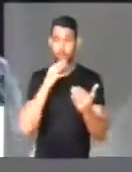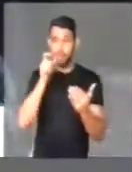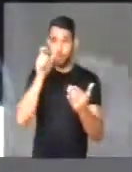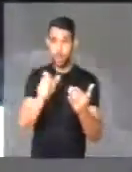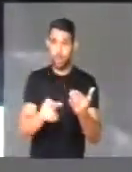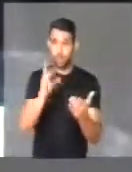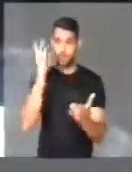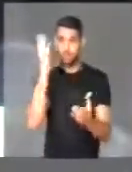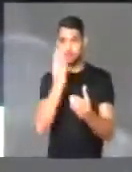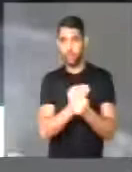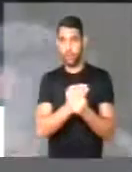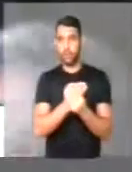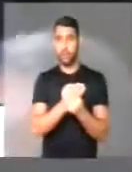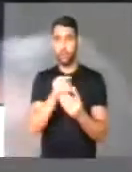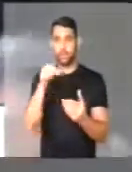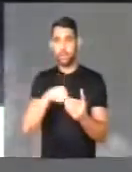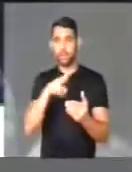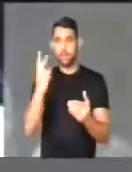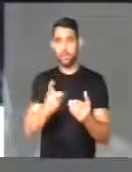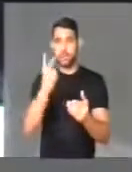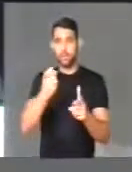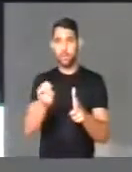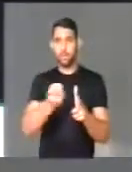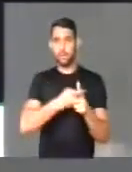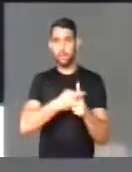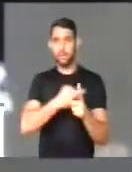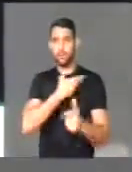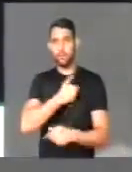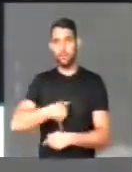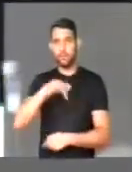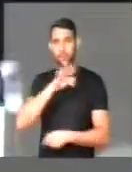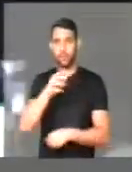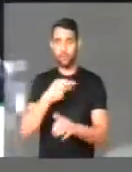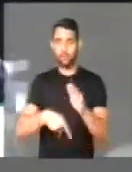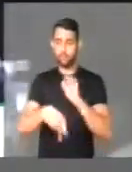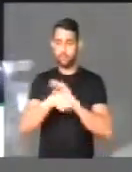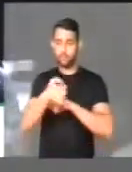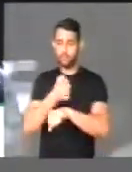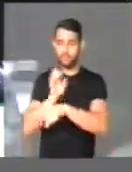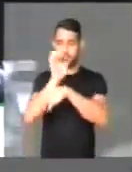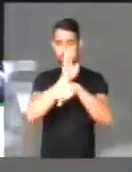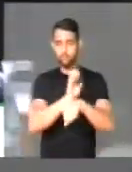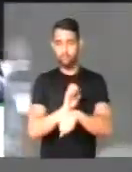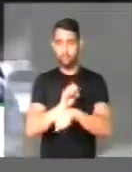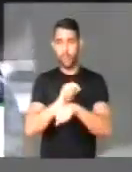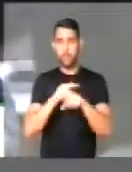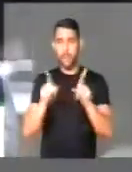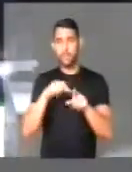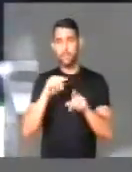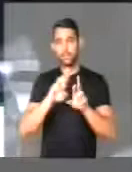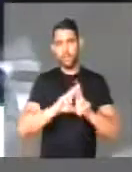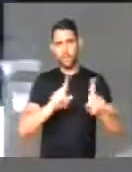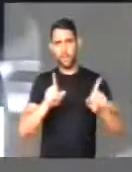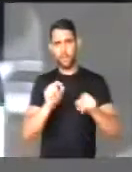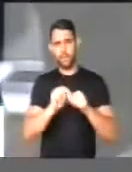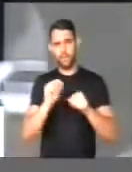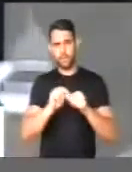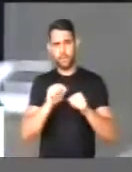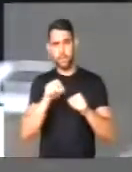reconhecendo a validade desta dívida que a União tem com os Estados. Mas nós, ao contrário de